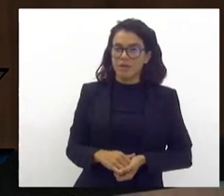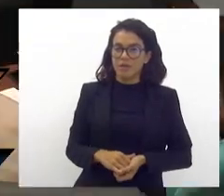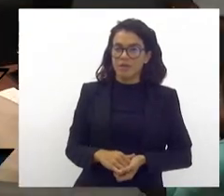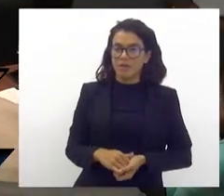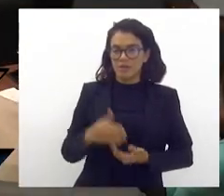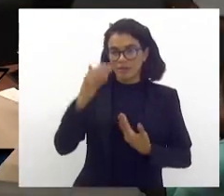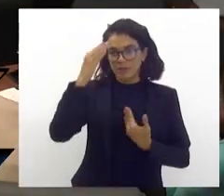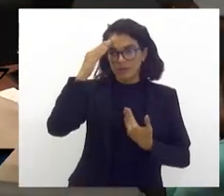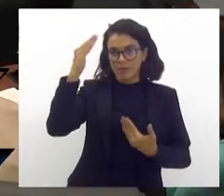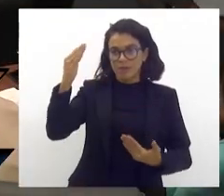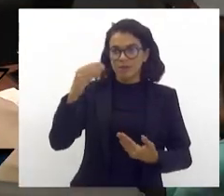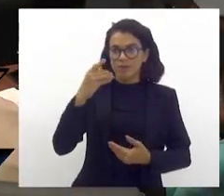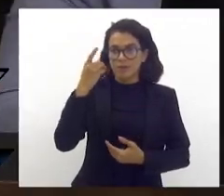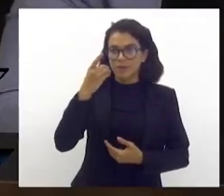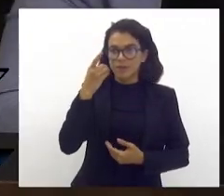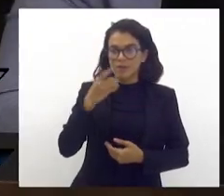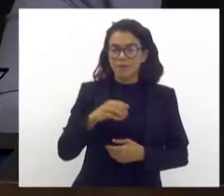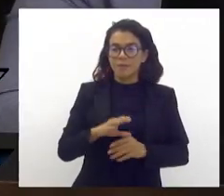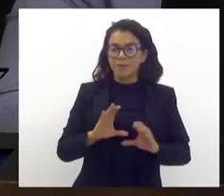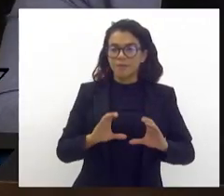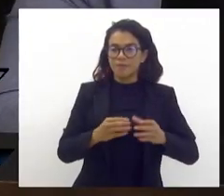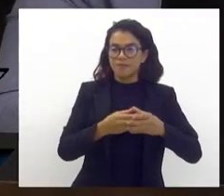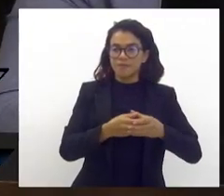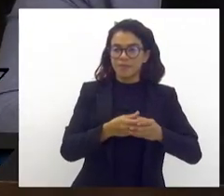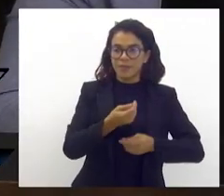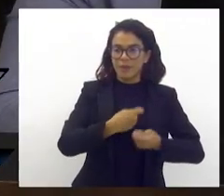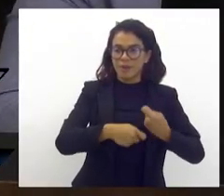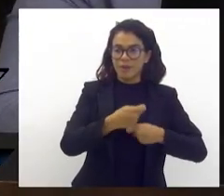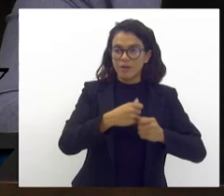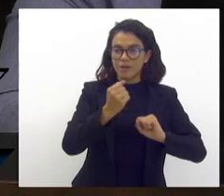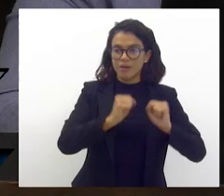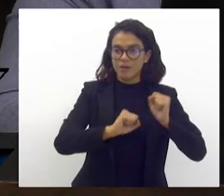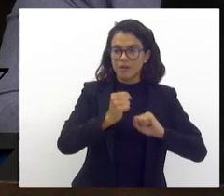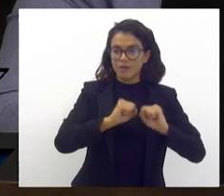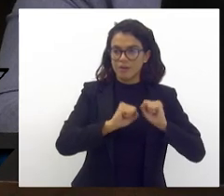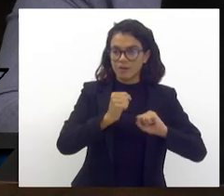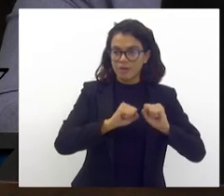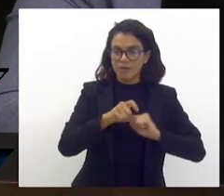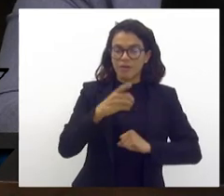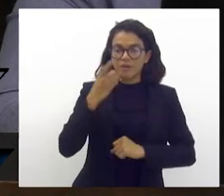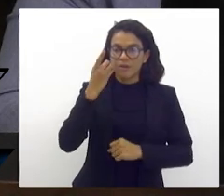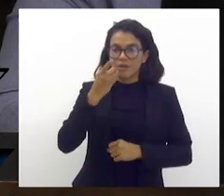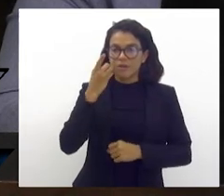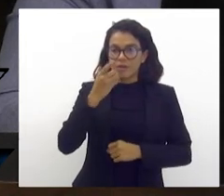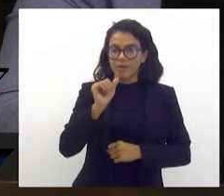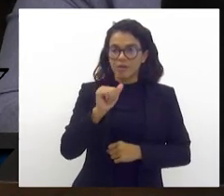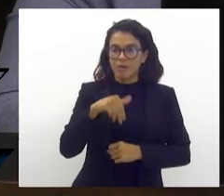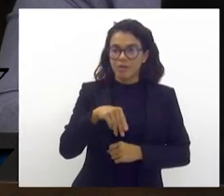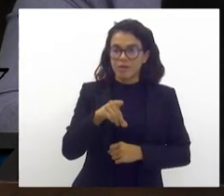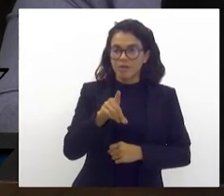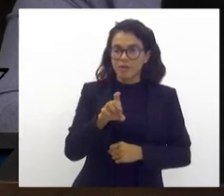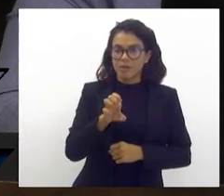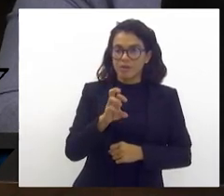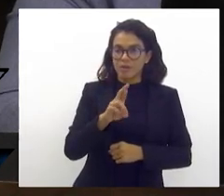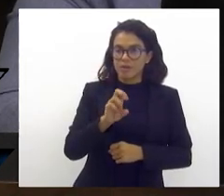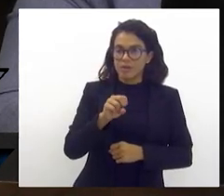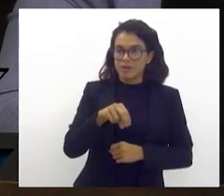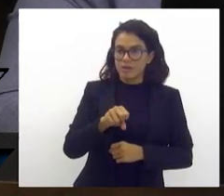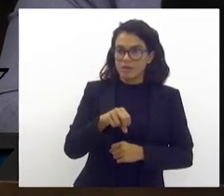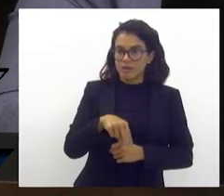Muito obrigado, deputado. Pela Comissão de Economia e Indústria, deputado Anderson Moraes.